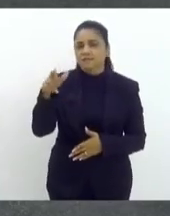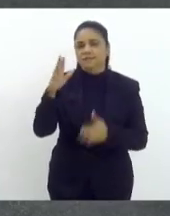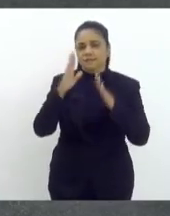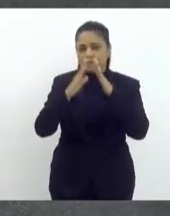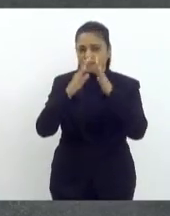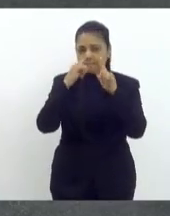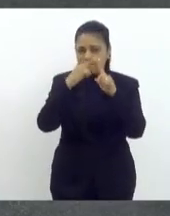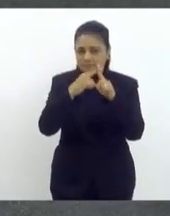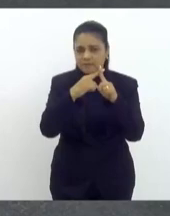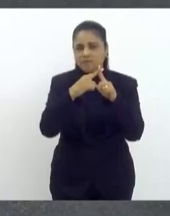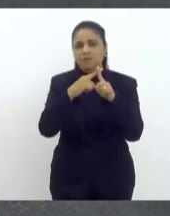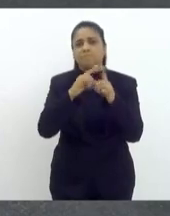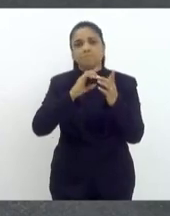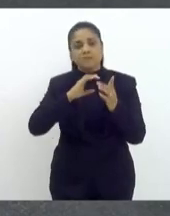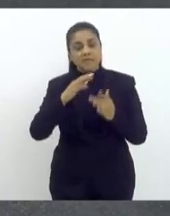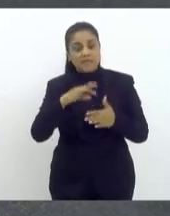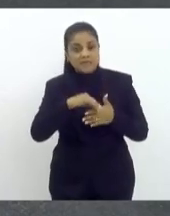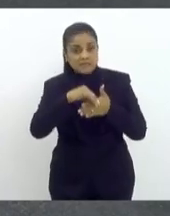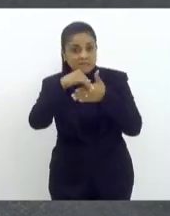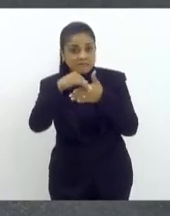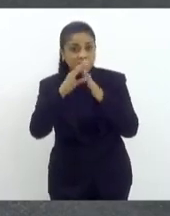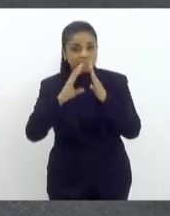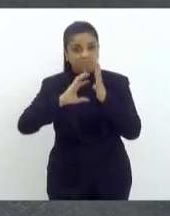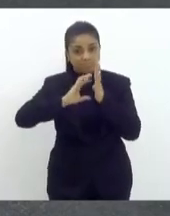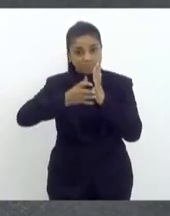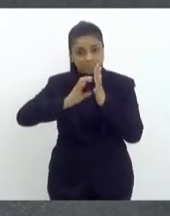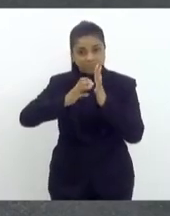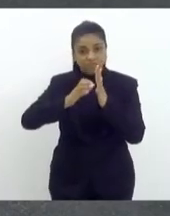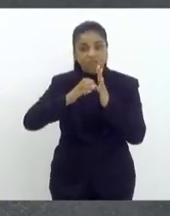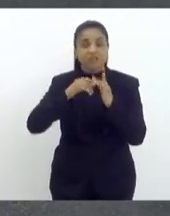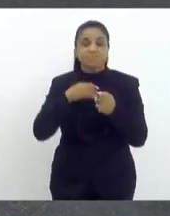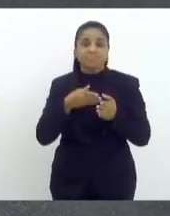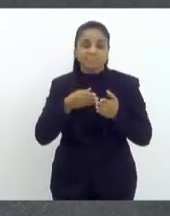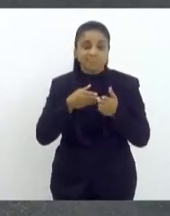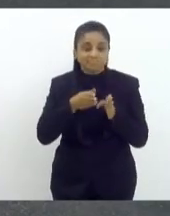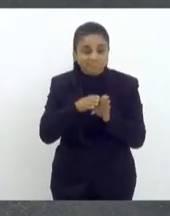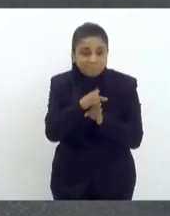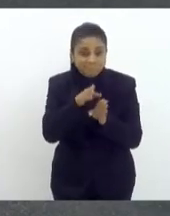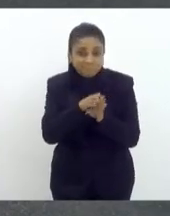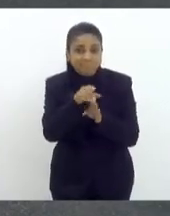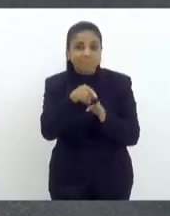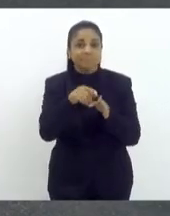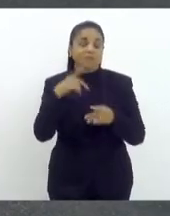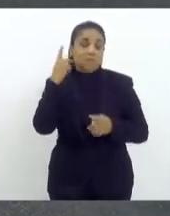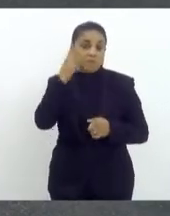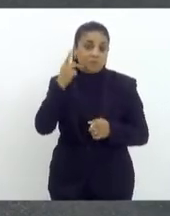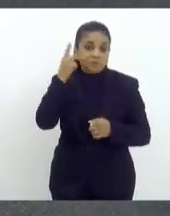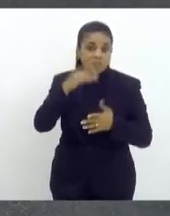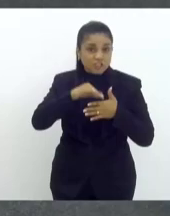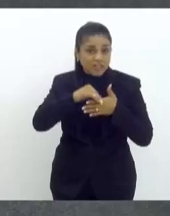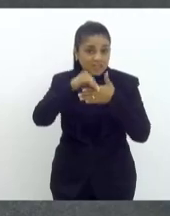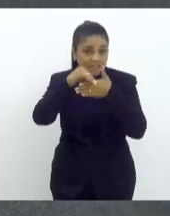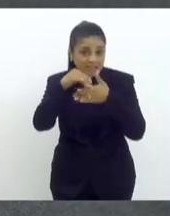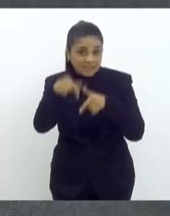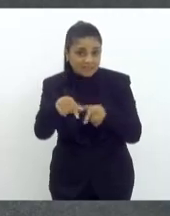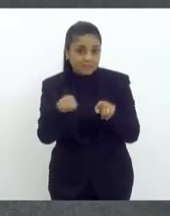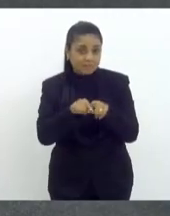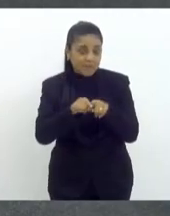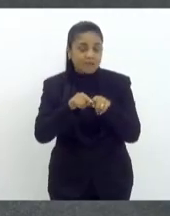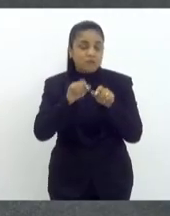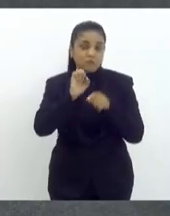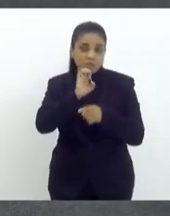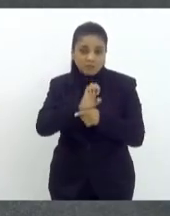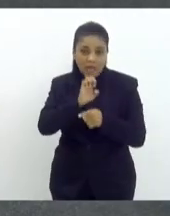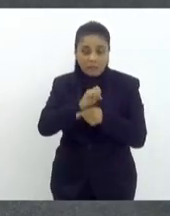que é liderança partidária que é dirigente de partido que é liderança política do estado e aqui dessa casa